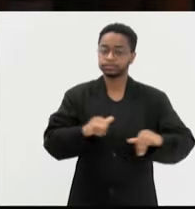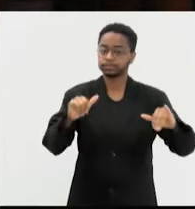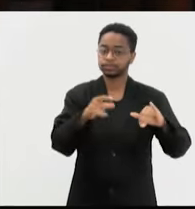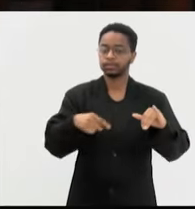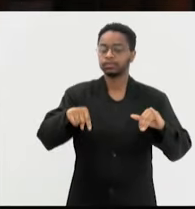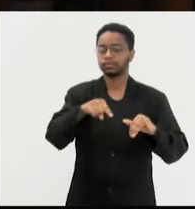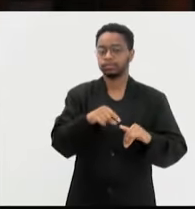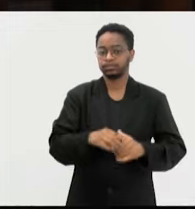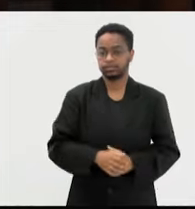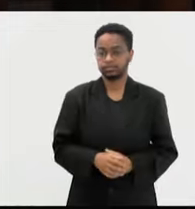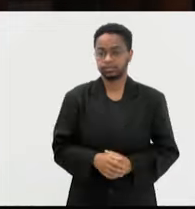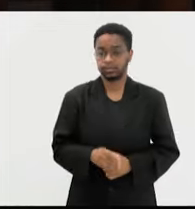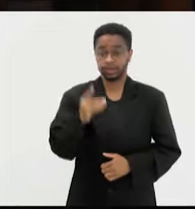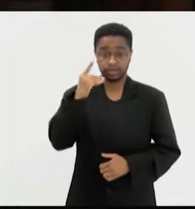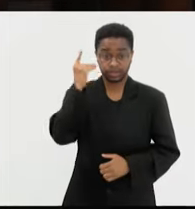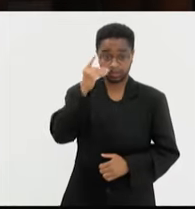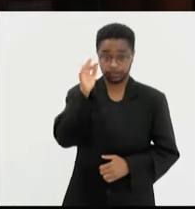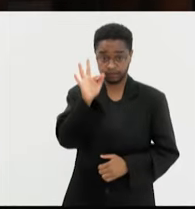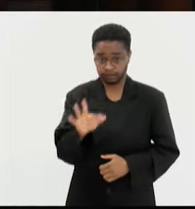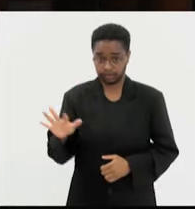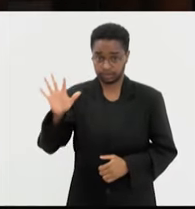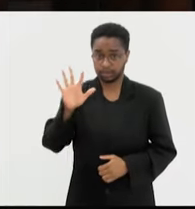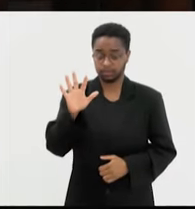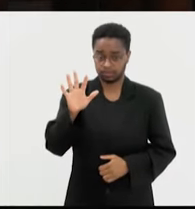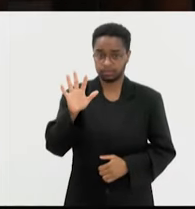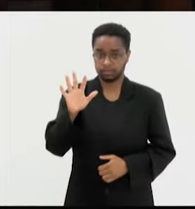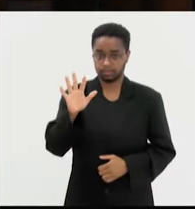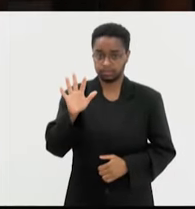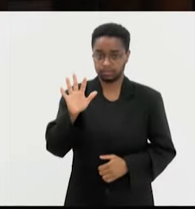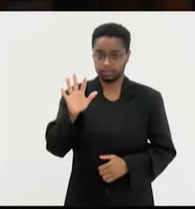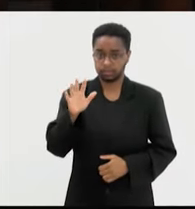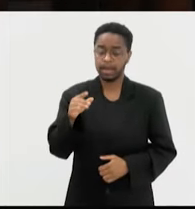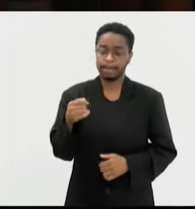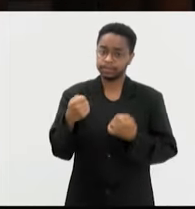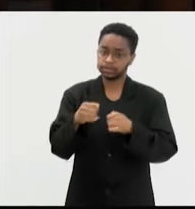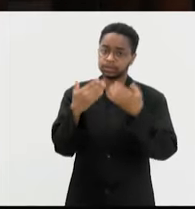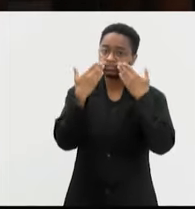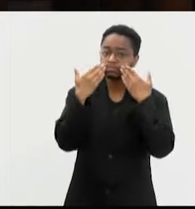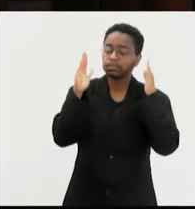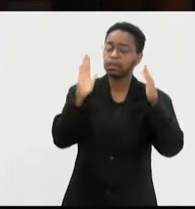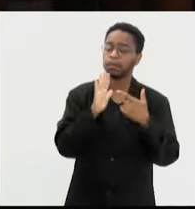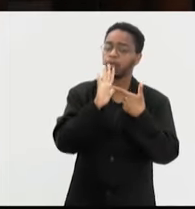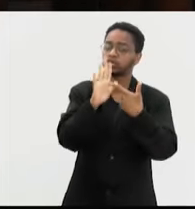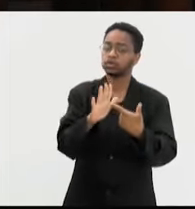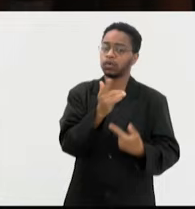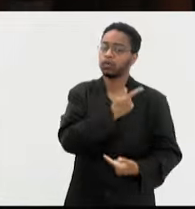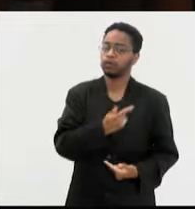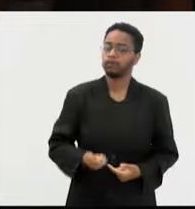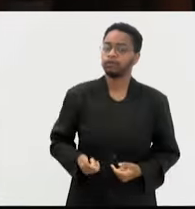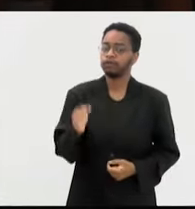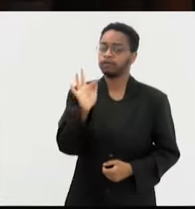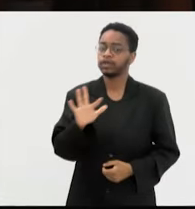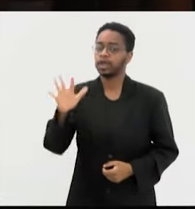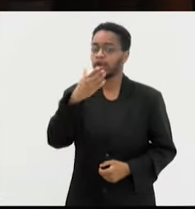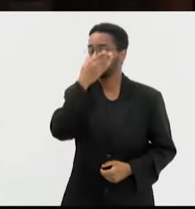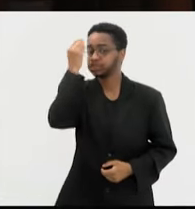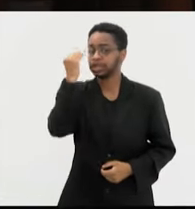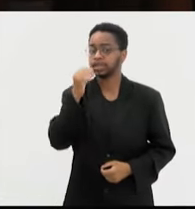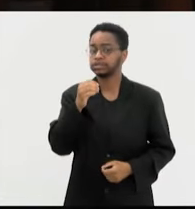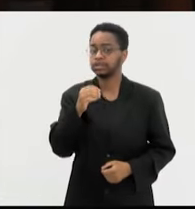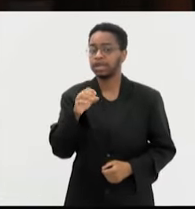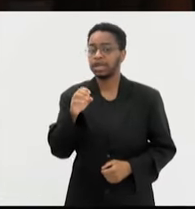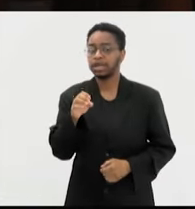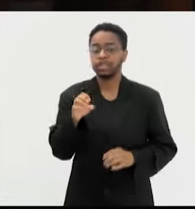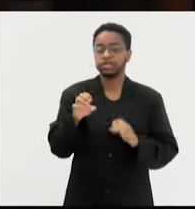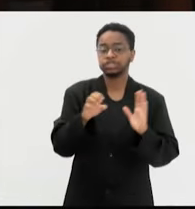coisa deputados federais botem a cara com o governo federal esqueça o lado o de